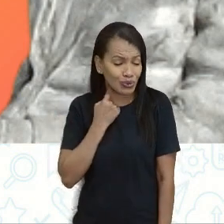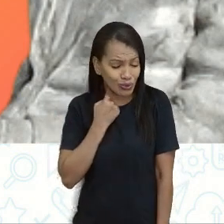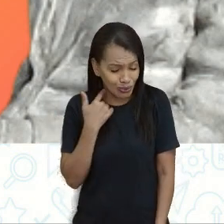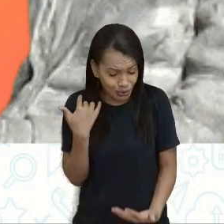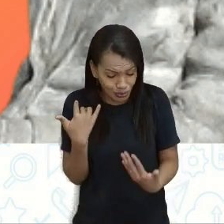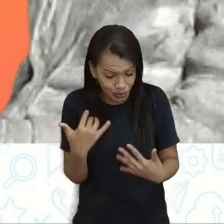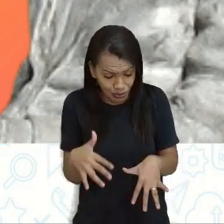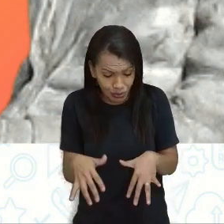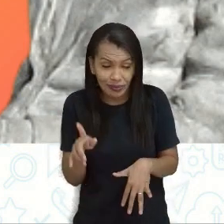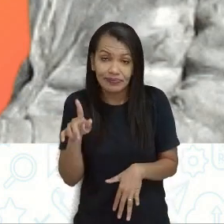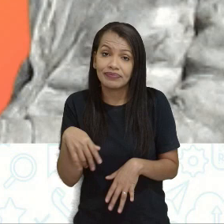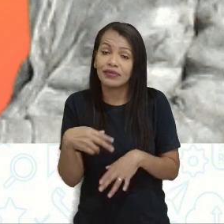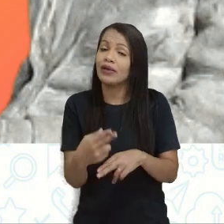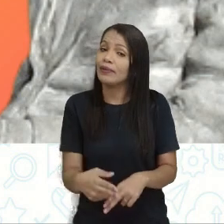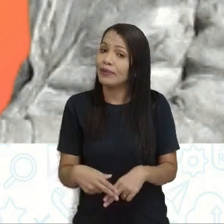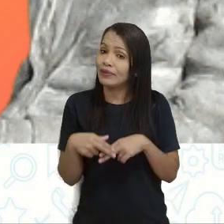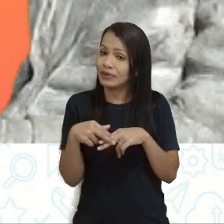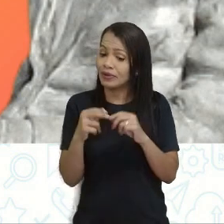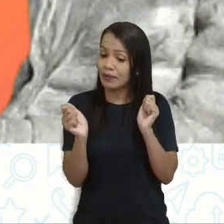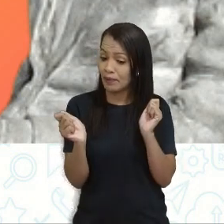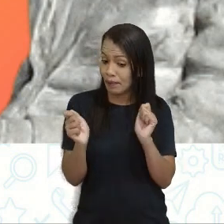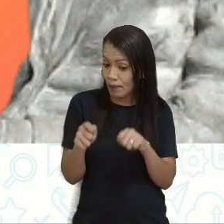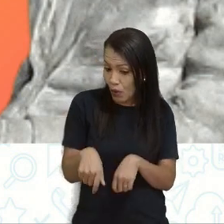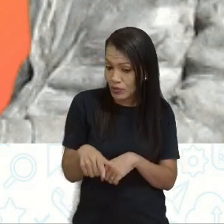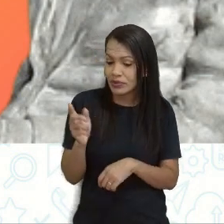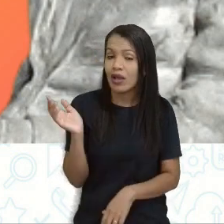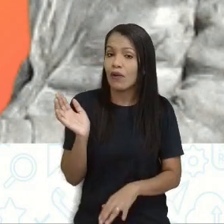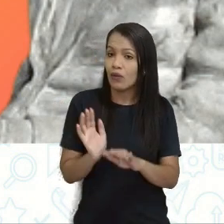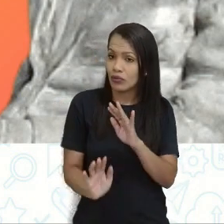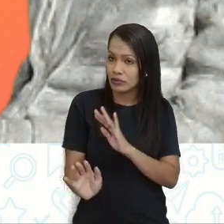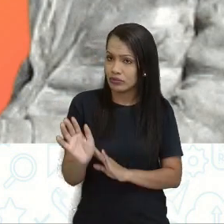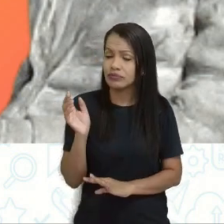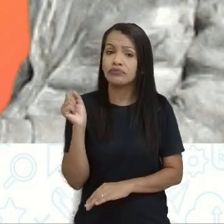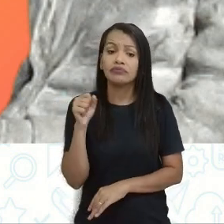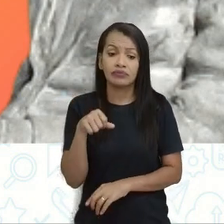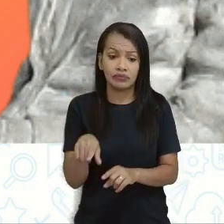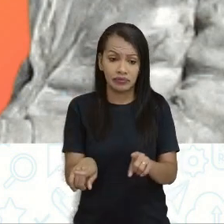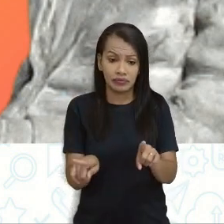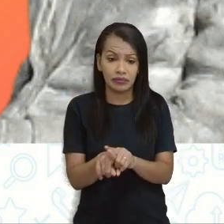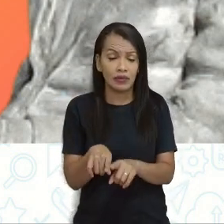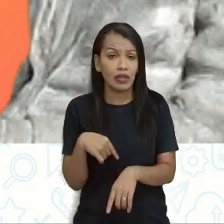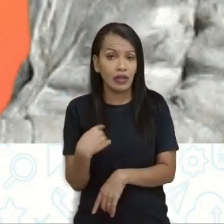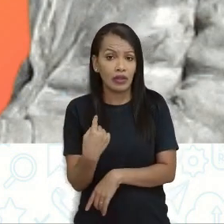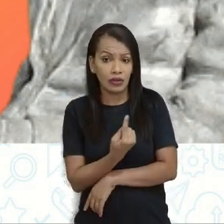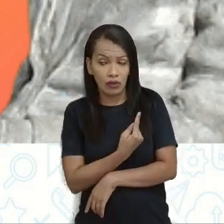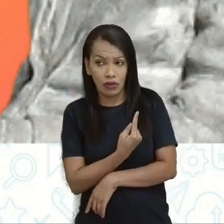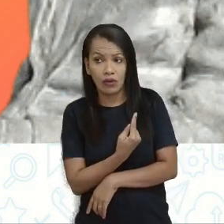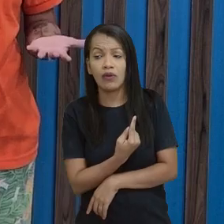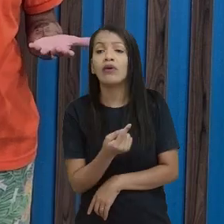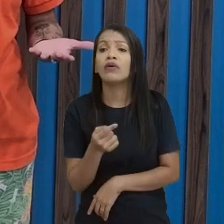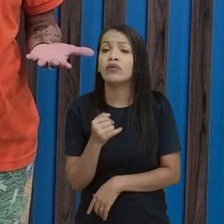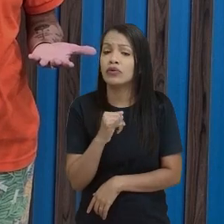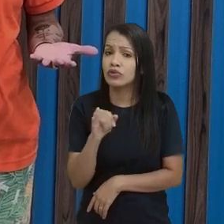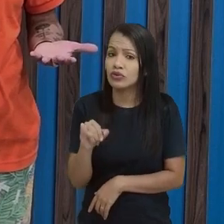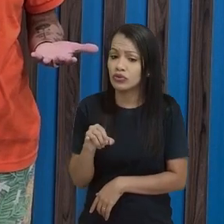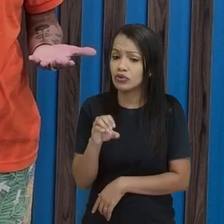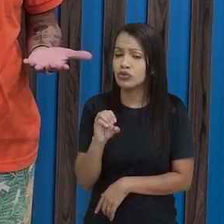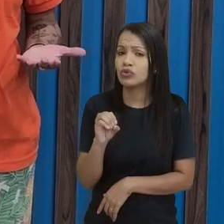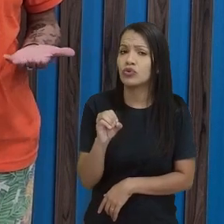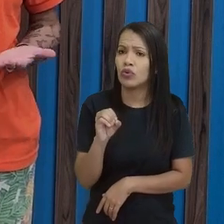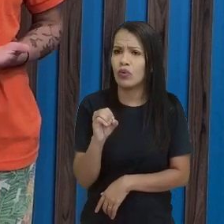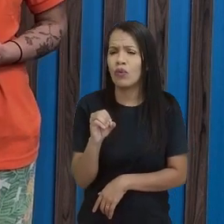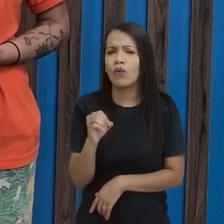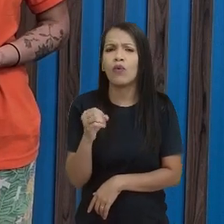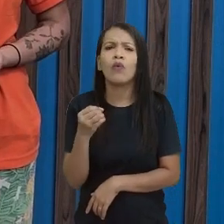Então, por isso esse alerta, né, para que a gente possa tomar cuidado. Assim como o nosso João Cabral de Melo